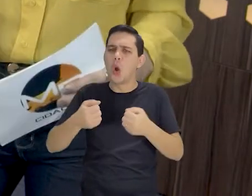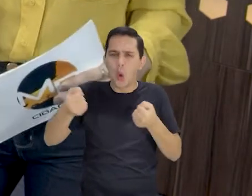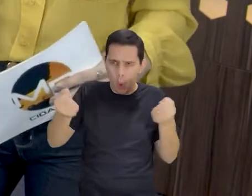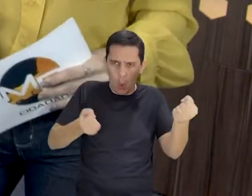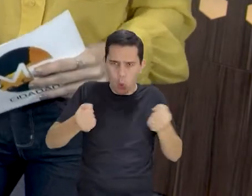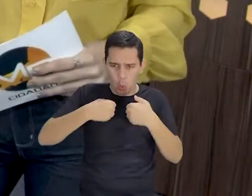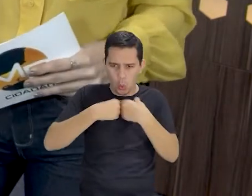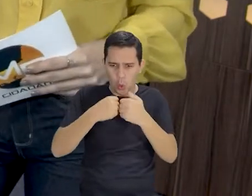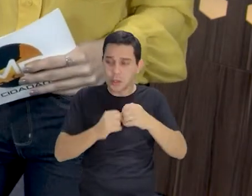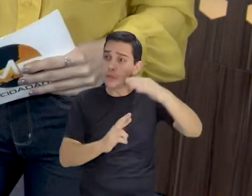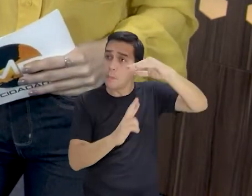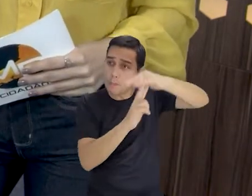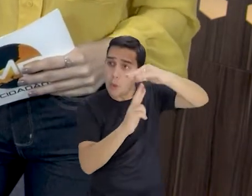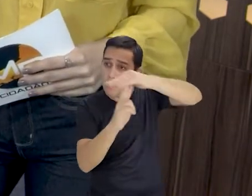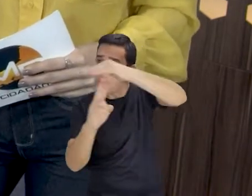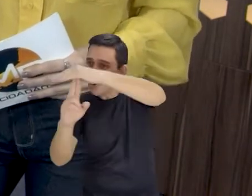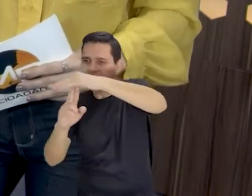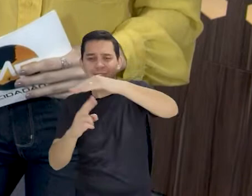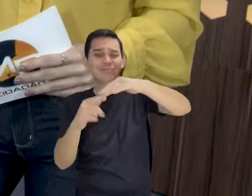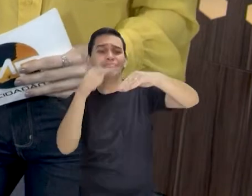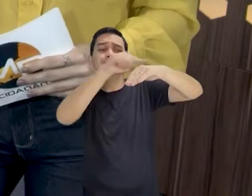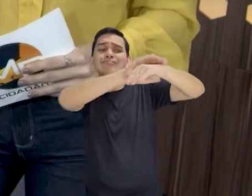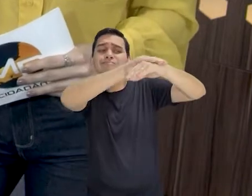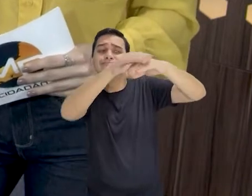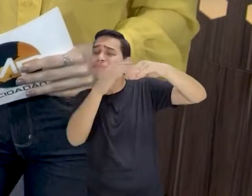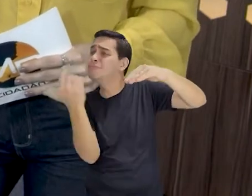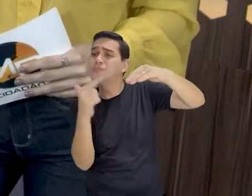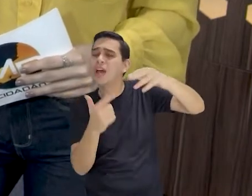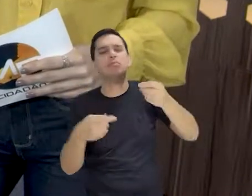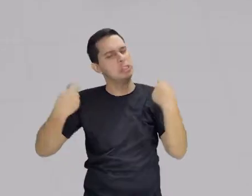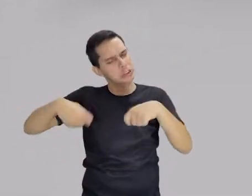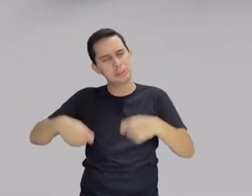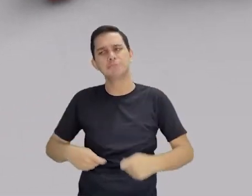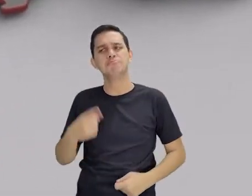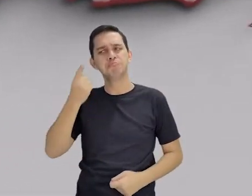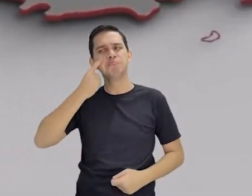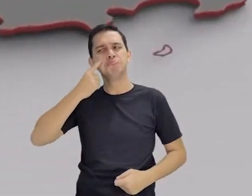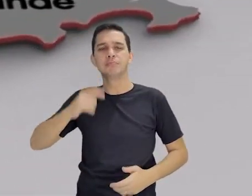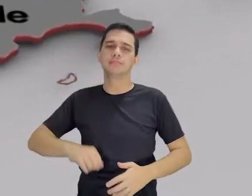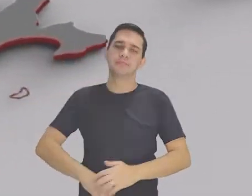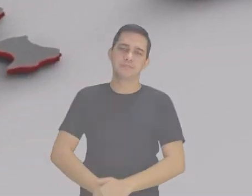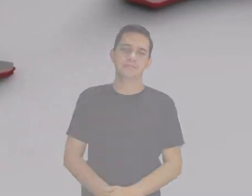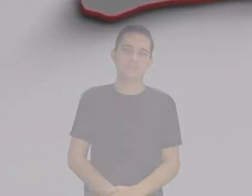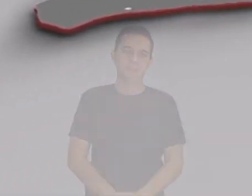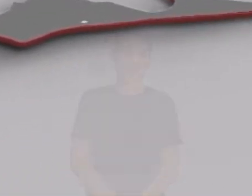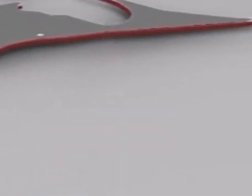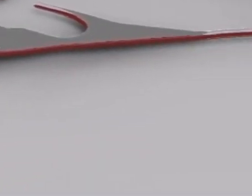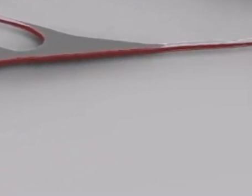de embarque e desembarque de passageiros de ônibus. Acompanhe!